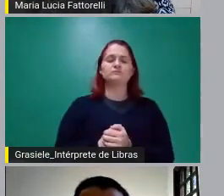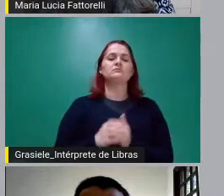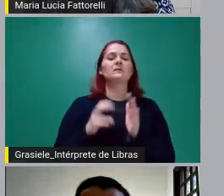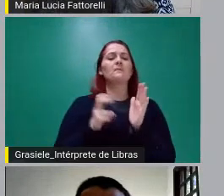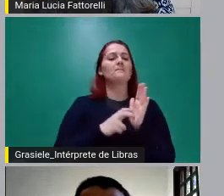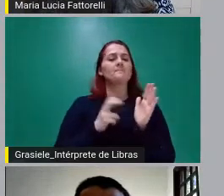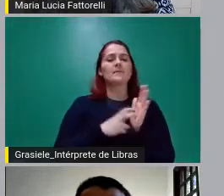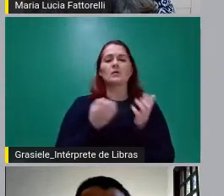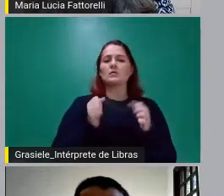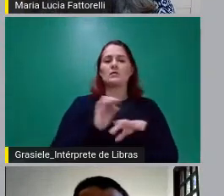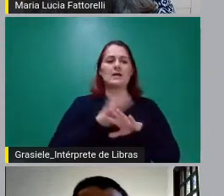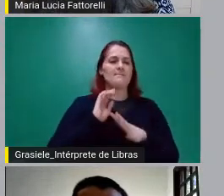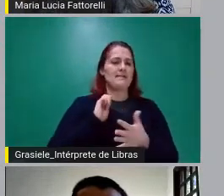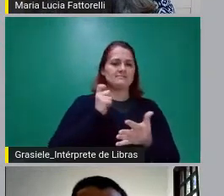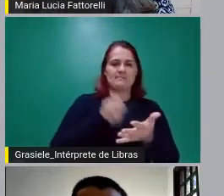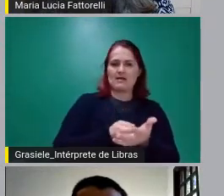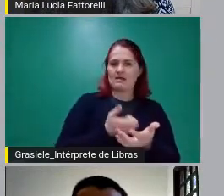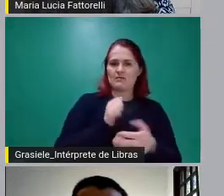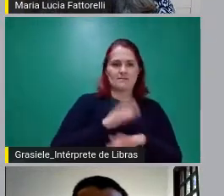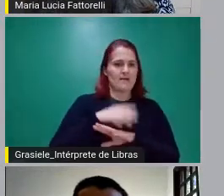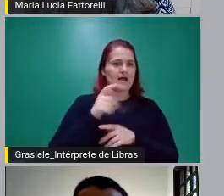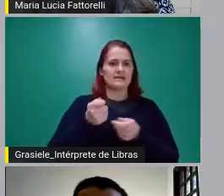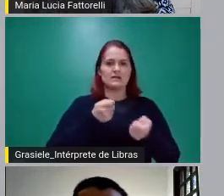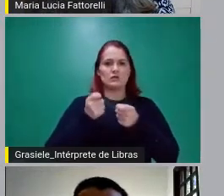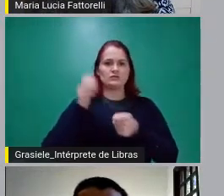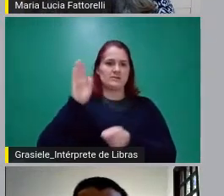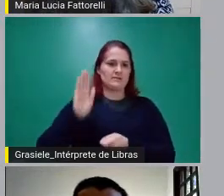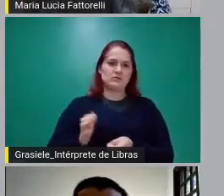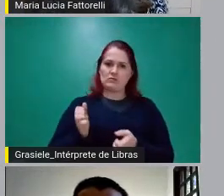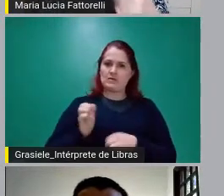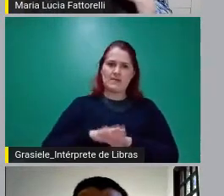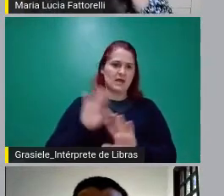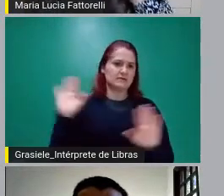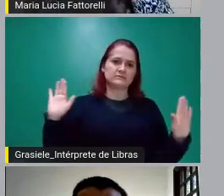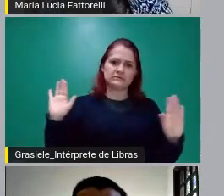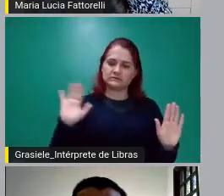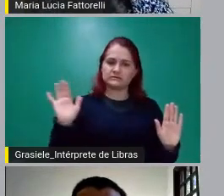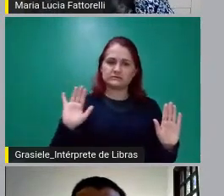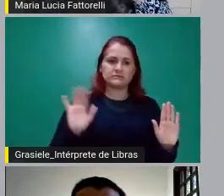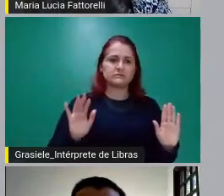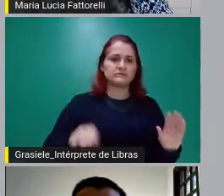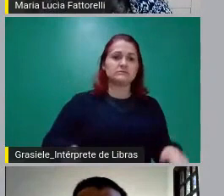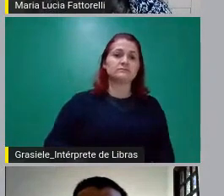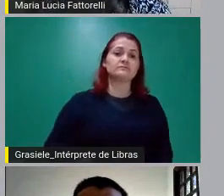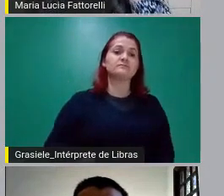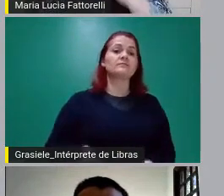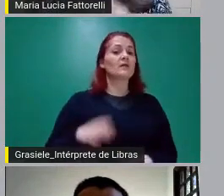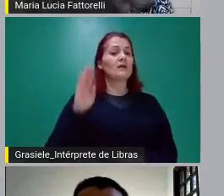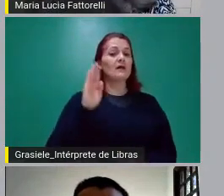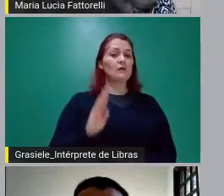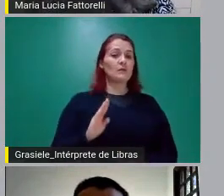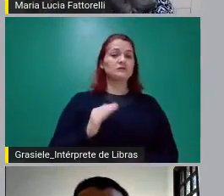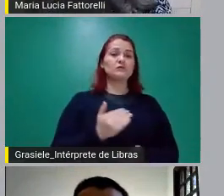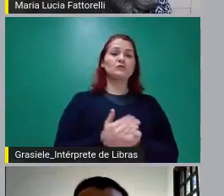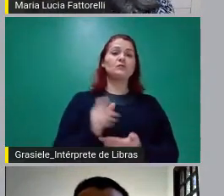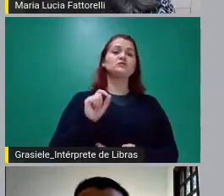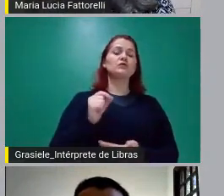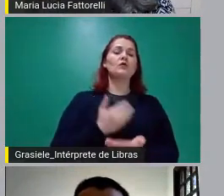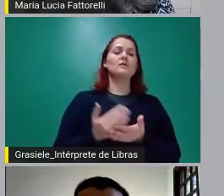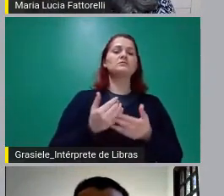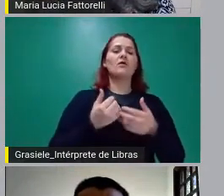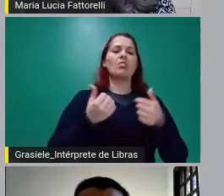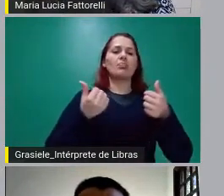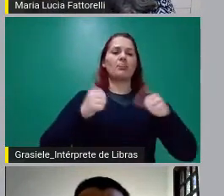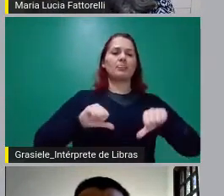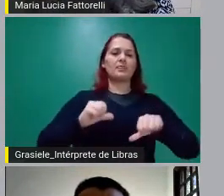os pagamentos, renegociar com o Brasil, com as entidades específicas, e aí o Brasil fora levado à crise e à